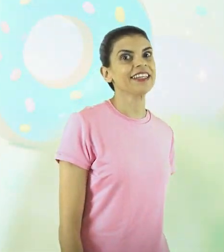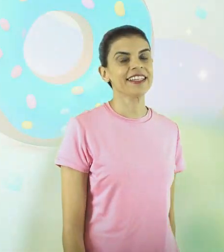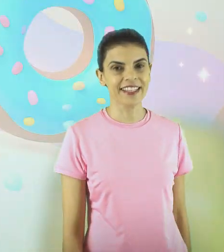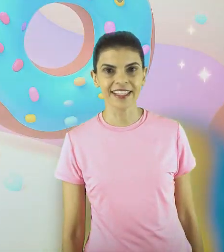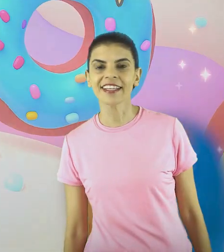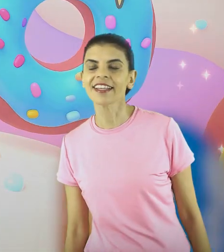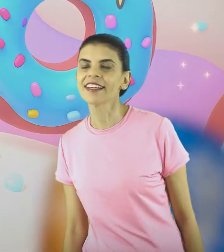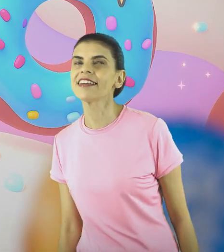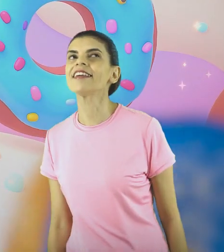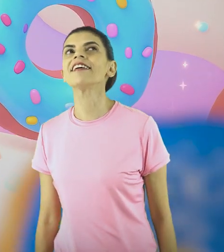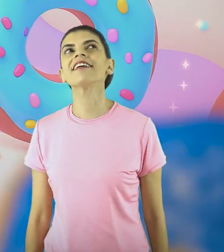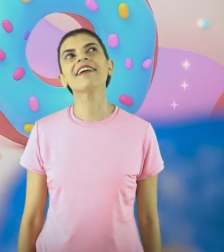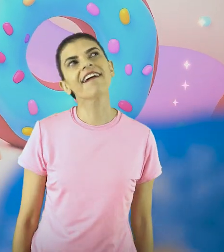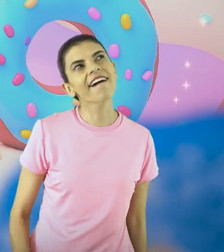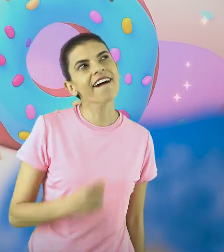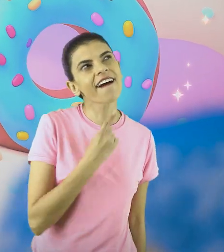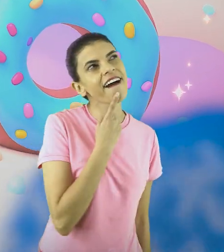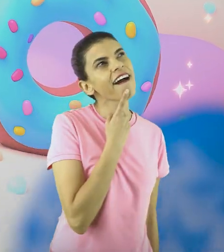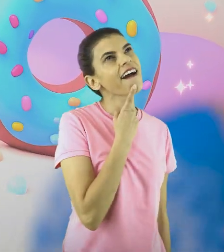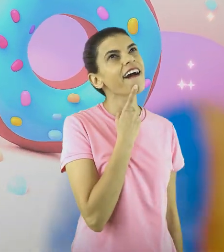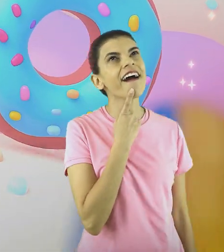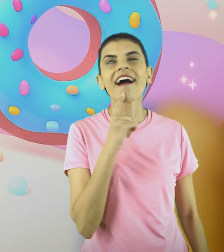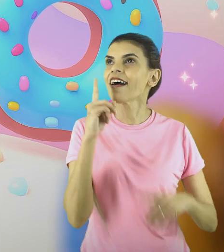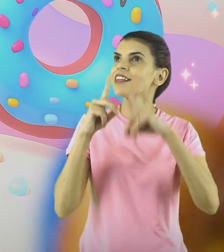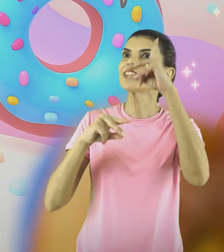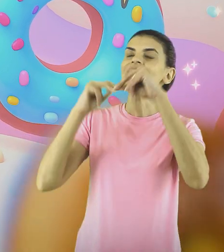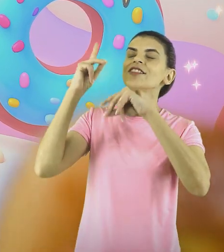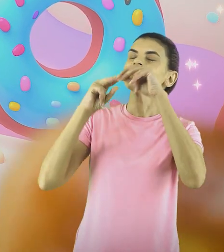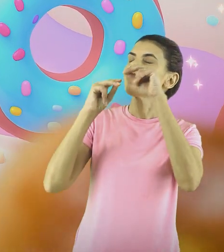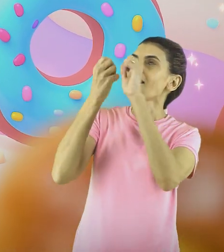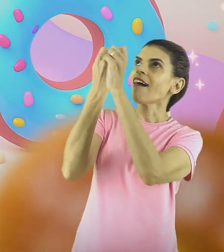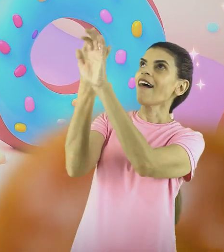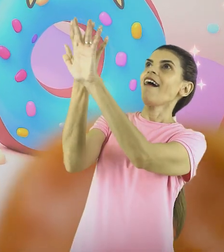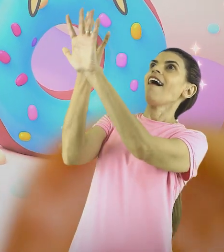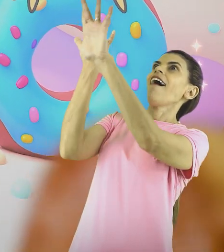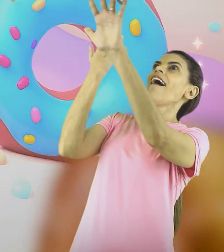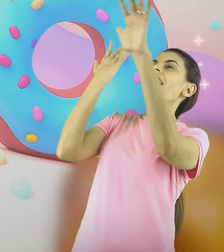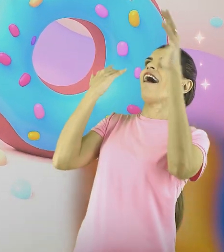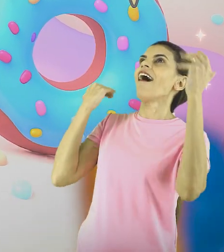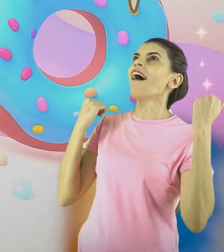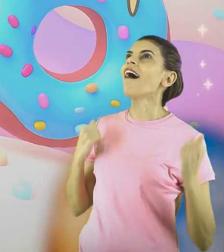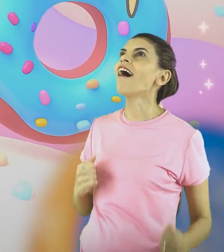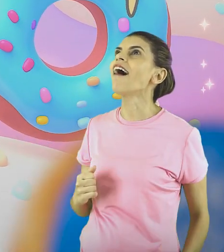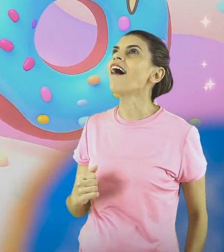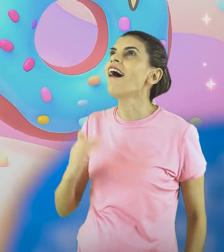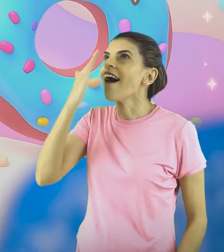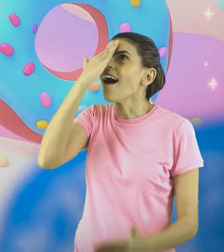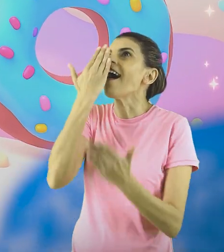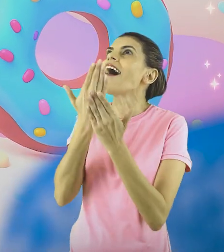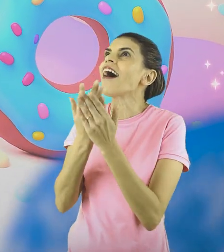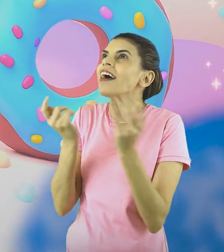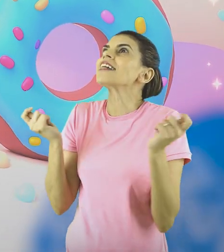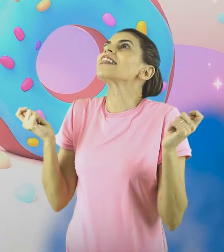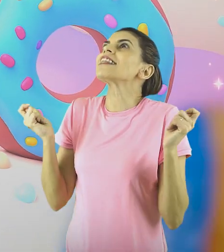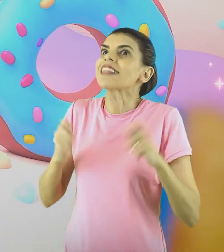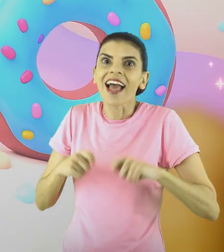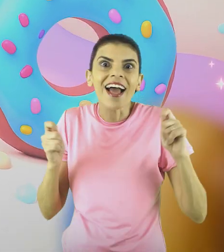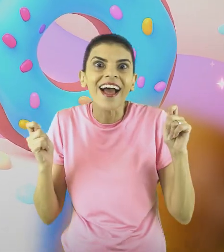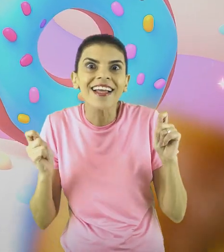Até que um dia uma estrela brilhou e me fez acreditar